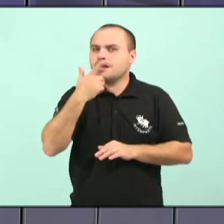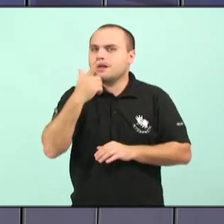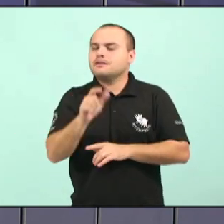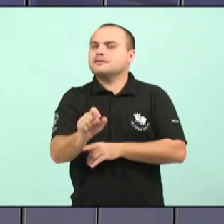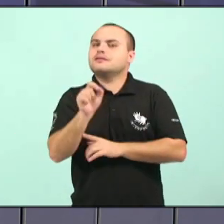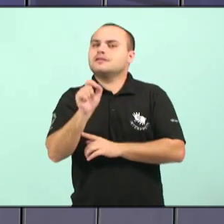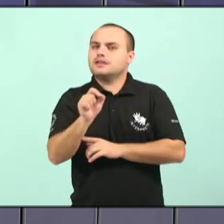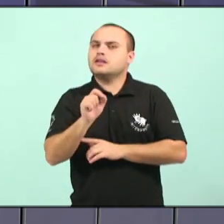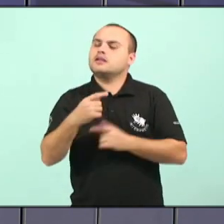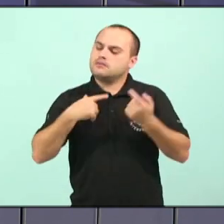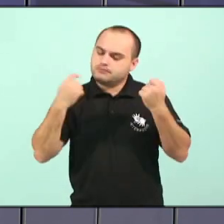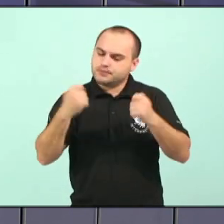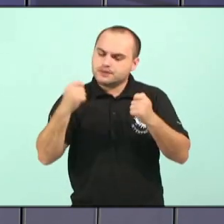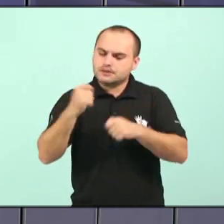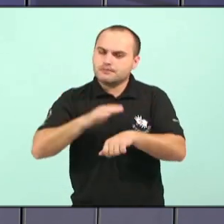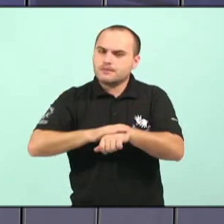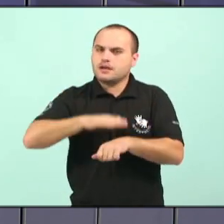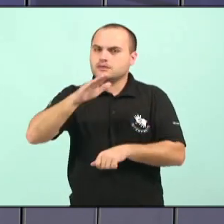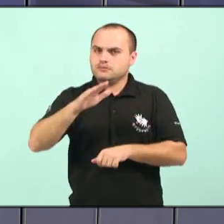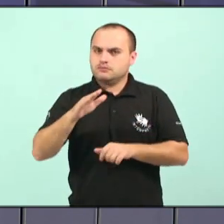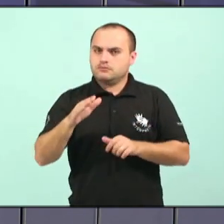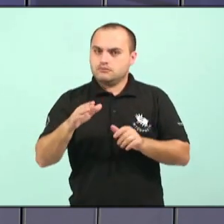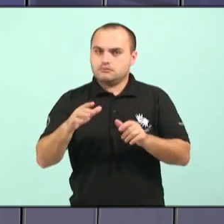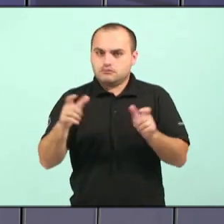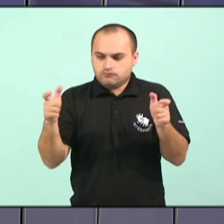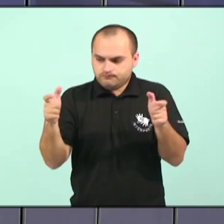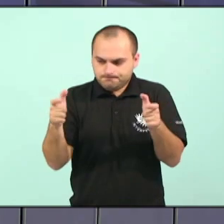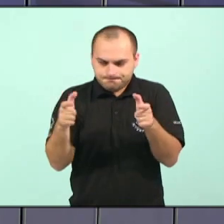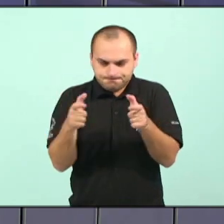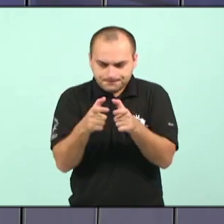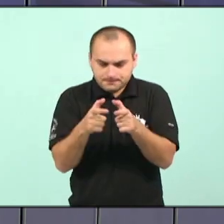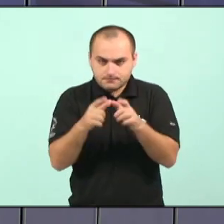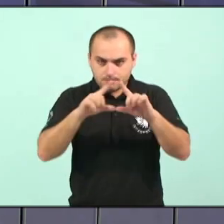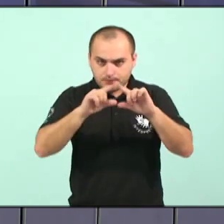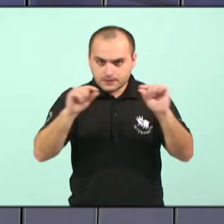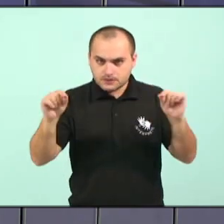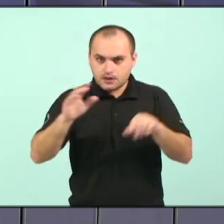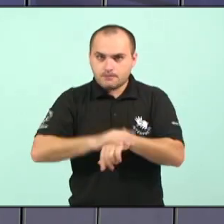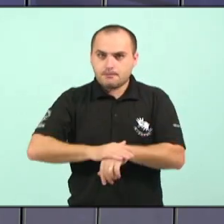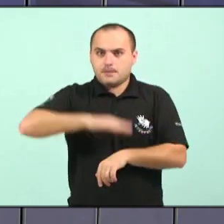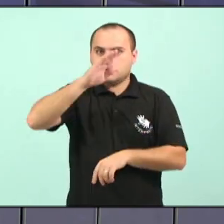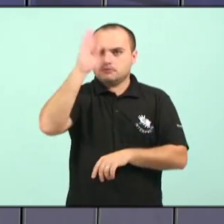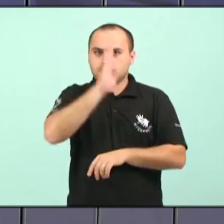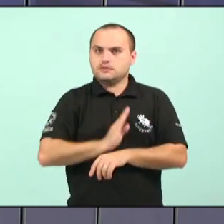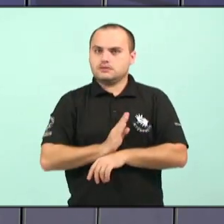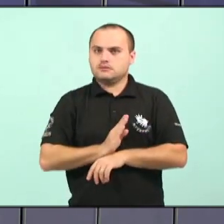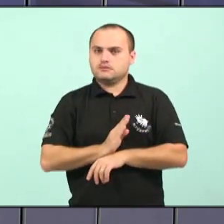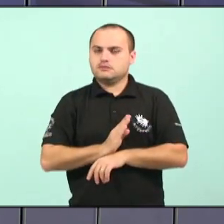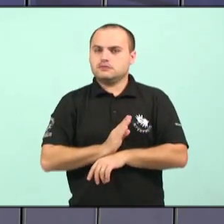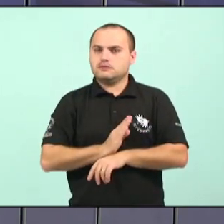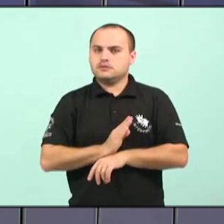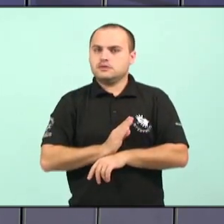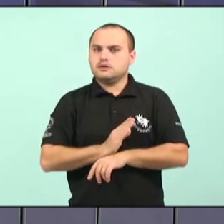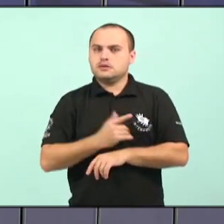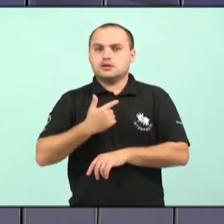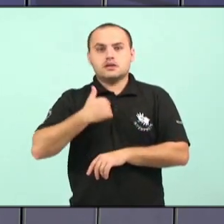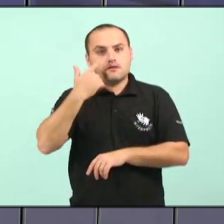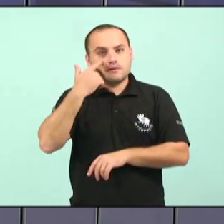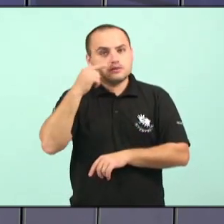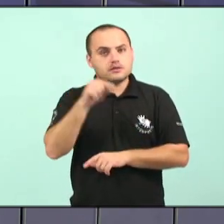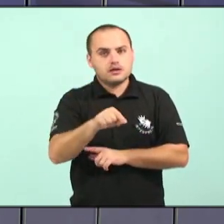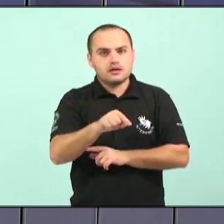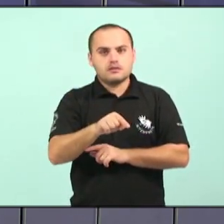que nós precisamos levar para a questão portuária. Menos Brasília e mais Brasil. E eu trago para essa questão portuária menos